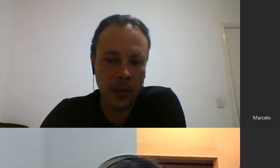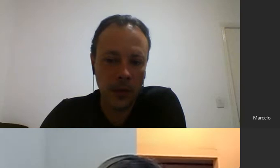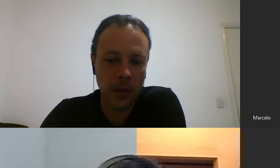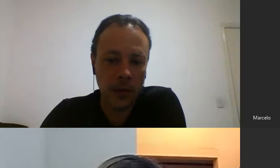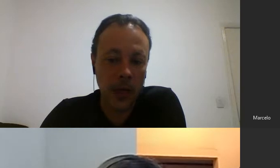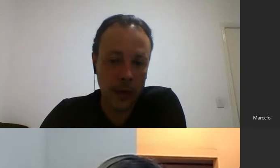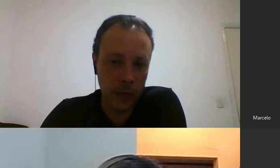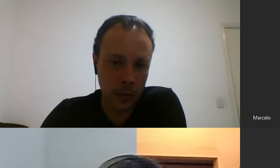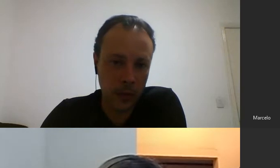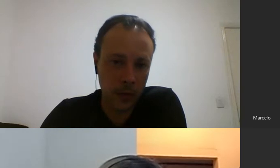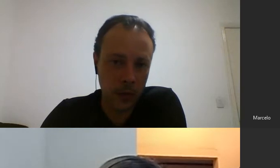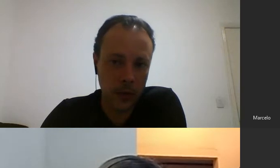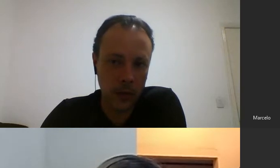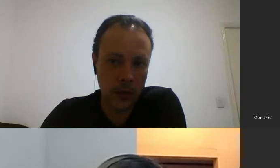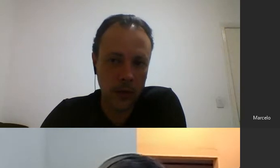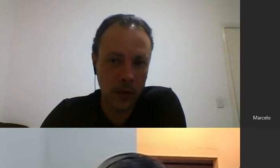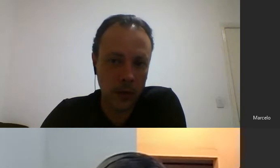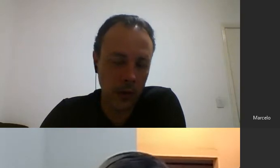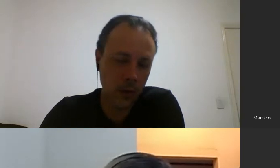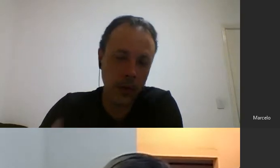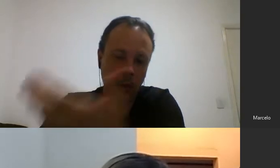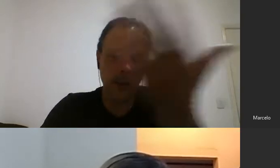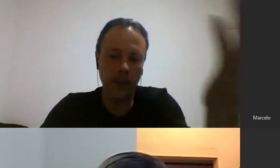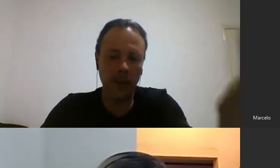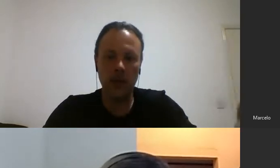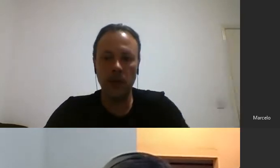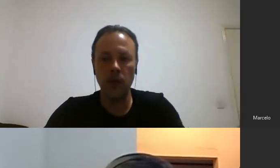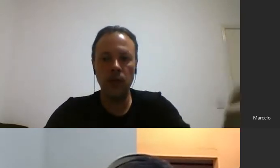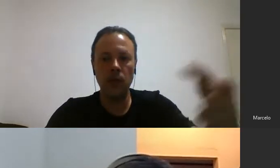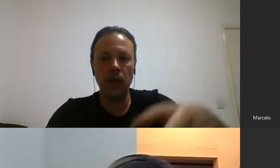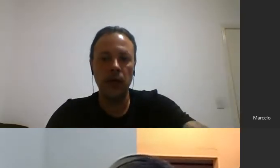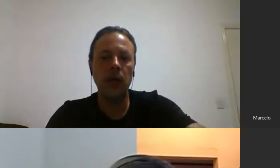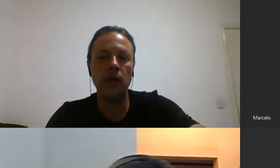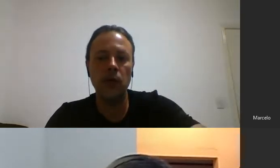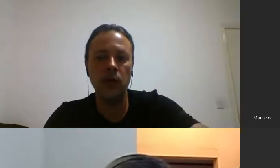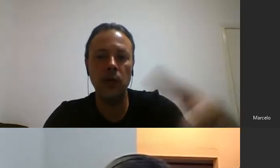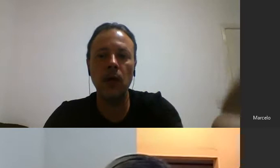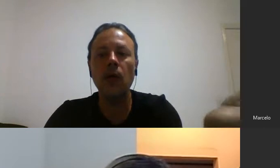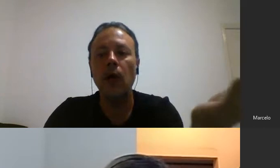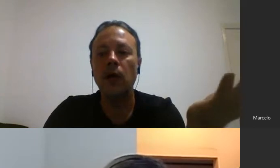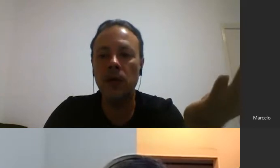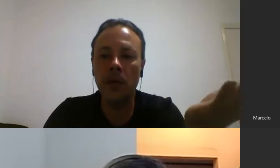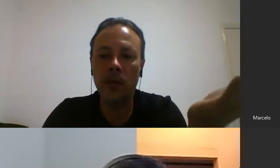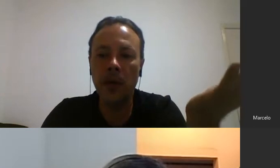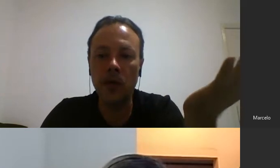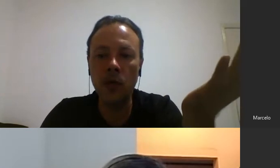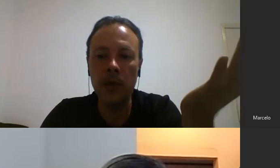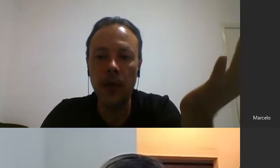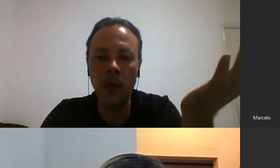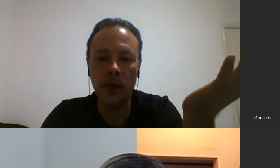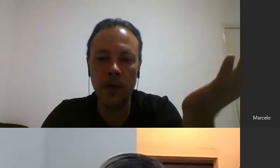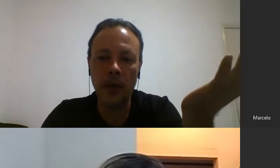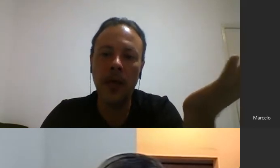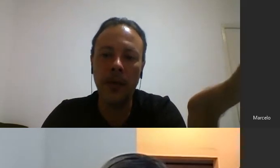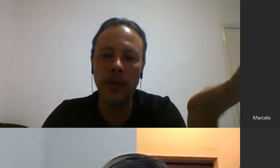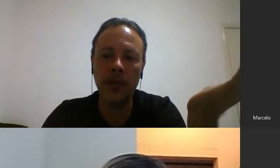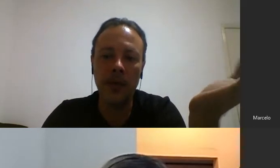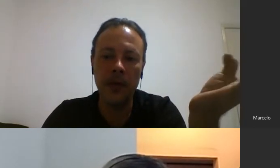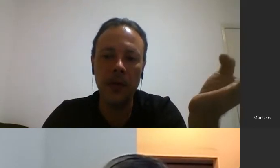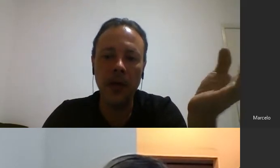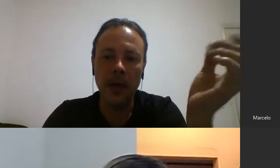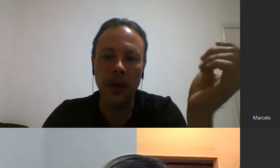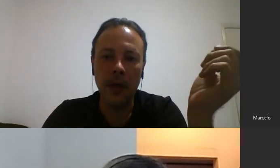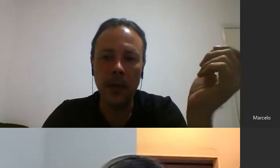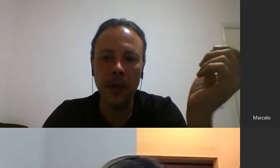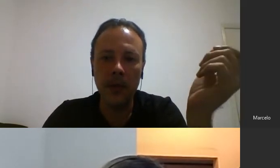provavelmente acho que a gente não volte, eu não sei, tá? Mas se a gente não voltar dia 14 ou não, nós temos mais 2 aulas que dá para a